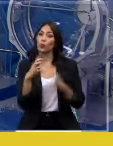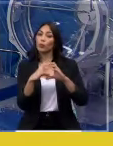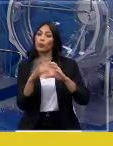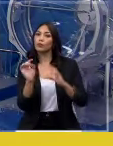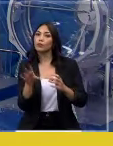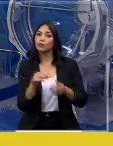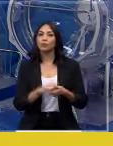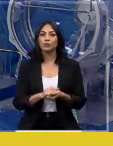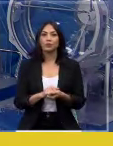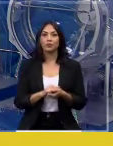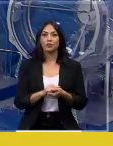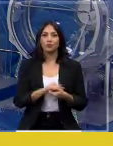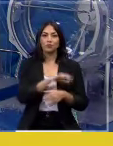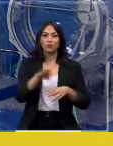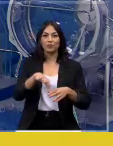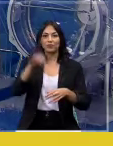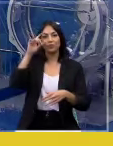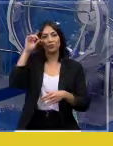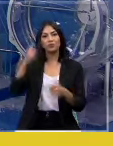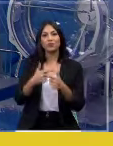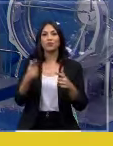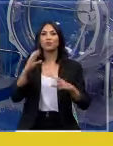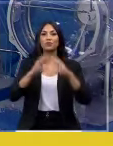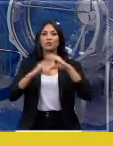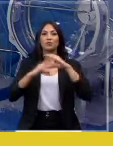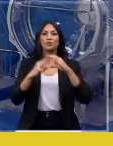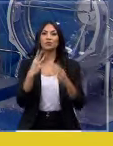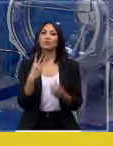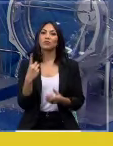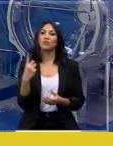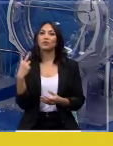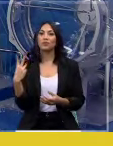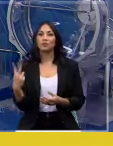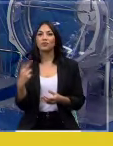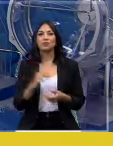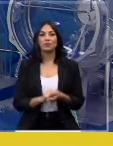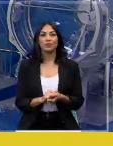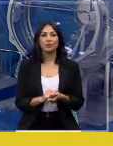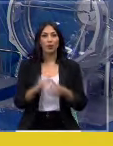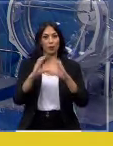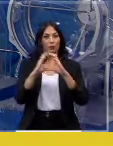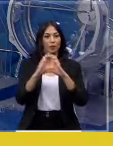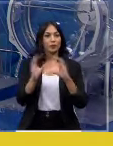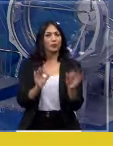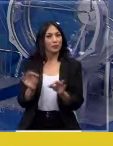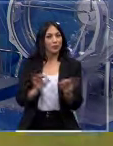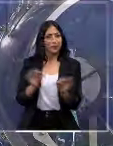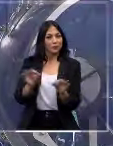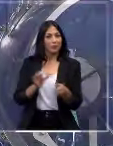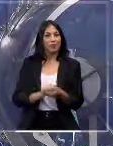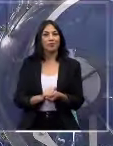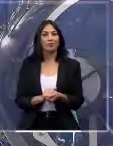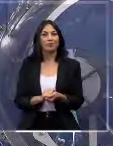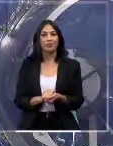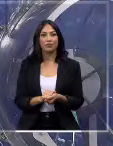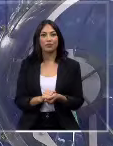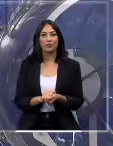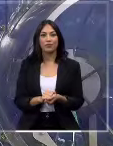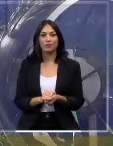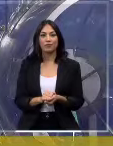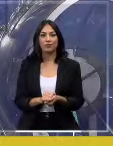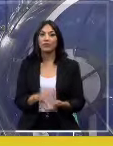uma bola esse é o sorteio do dia de sorte concurso 312 então bolas posicionados